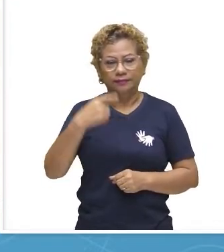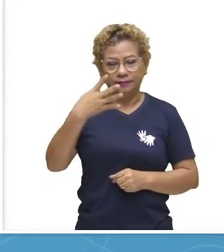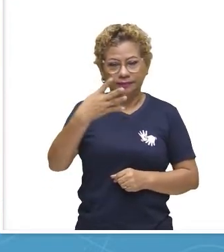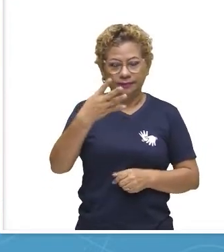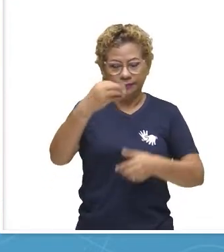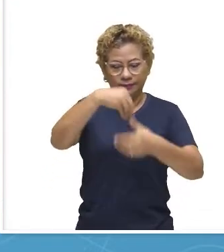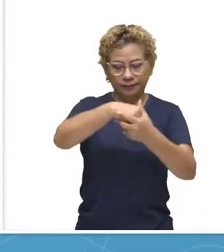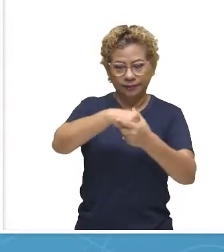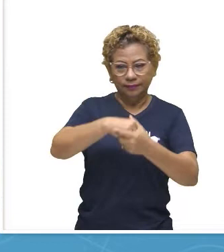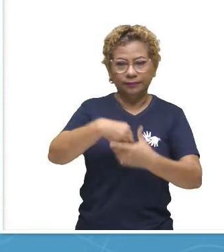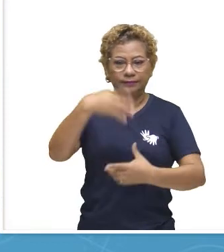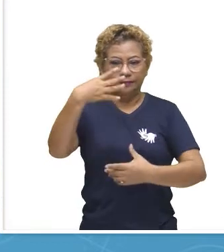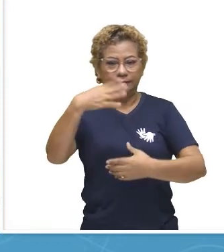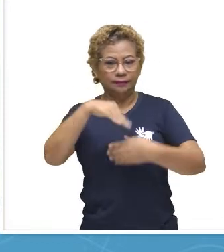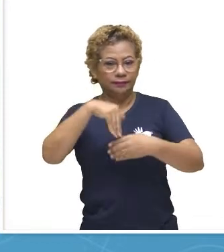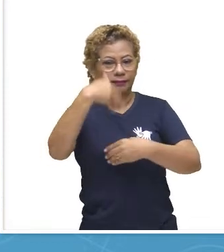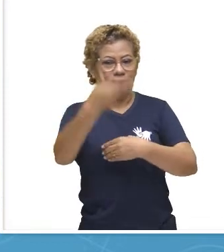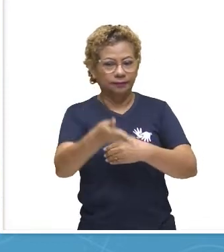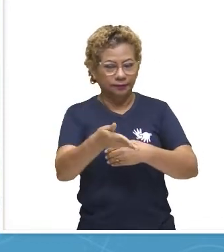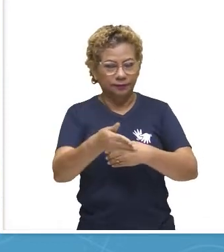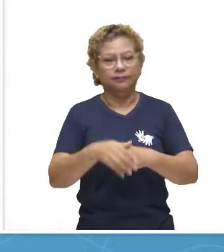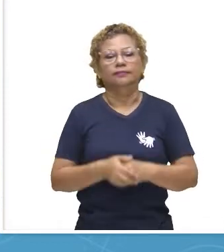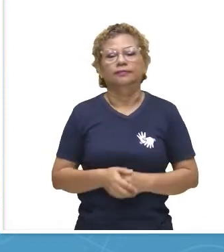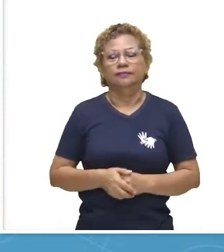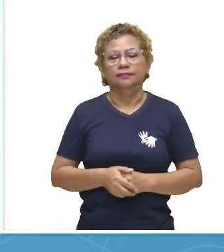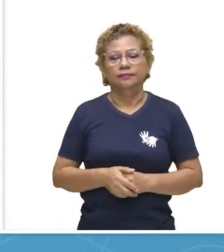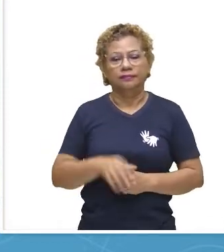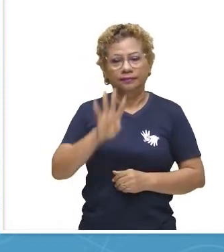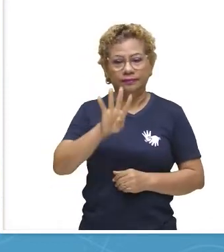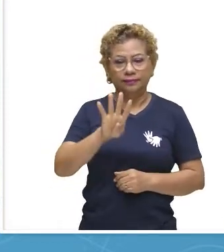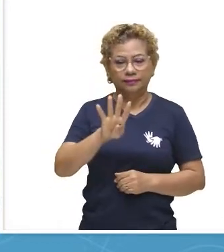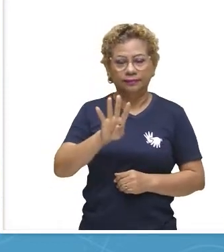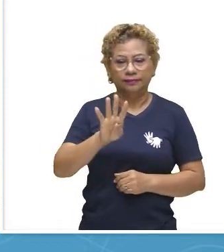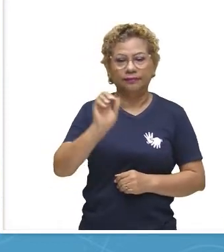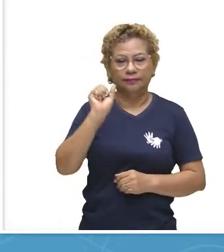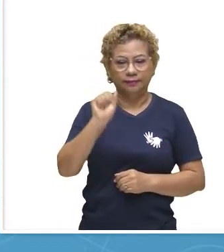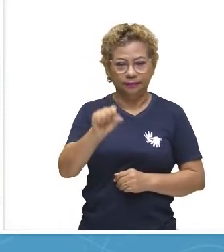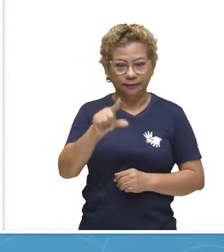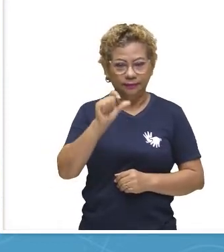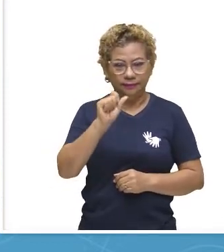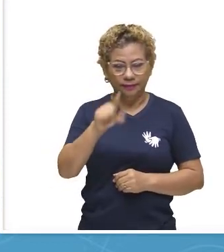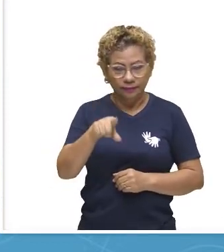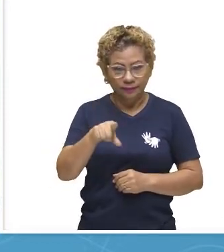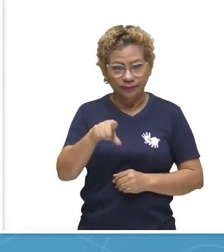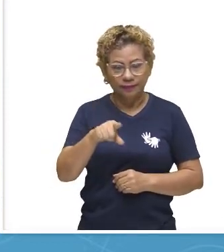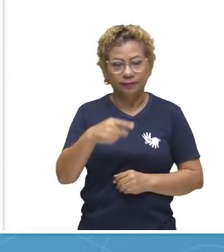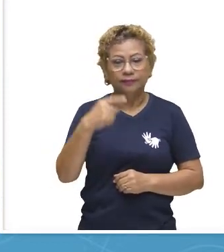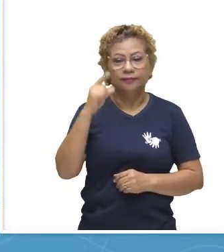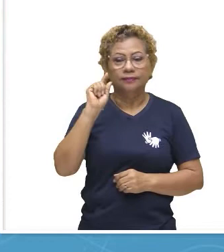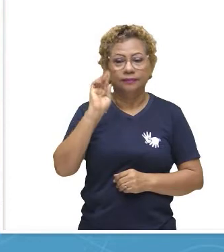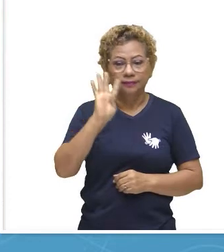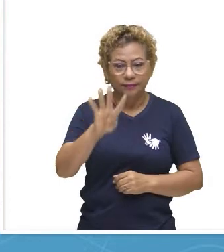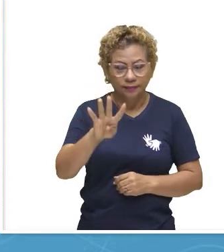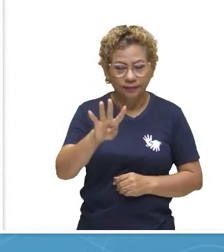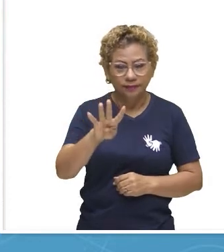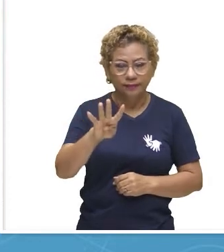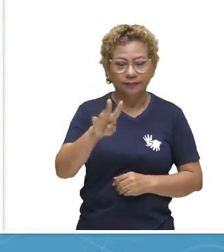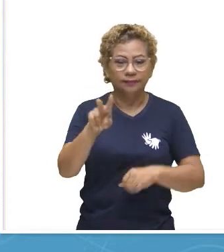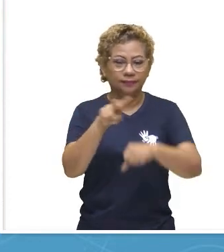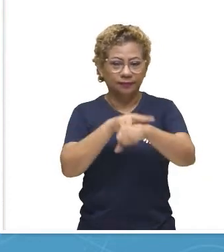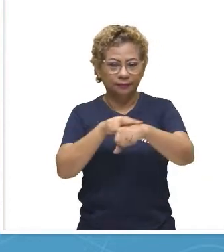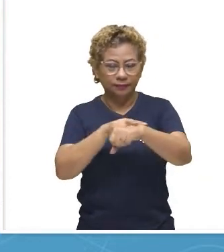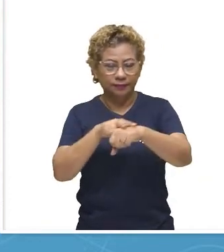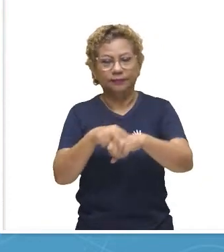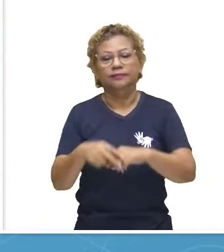de dentro e 4 que ficam na parte de fora. E aí eles recebem um nome